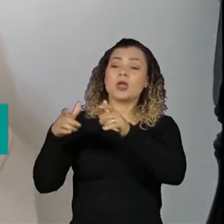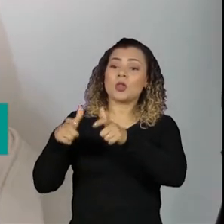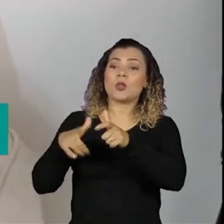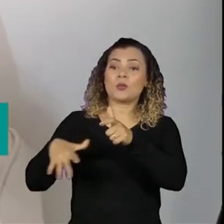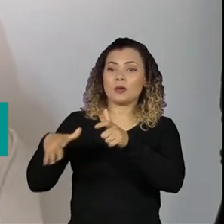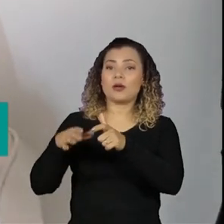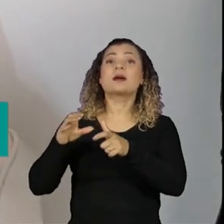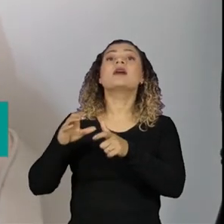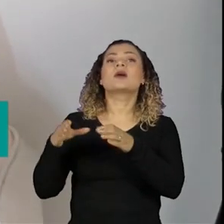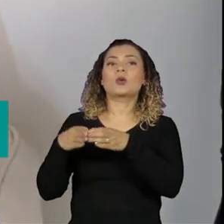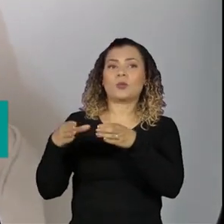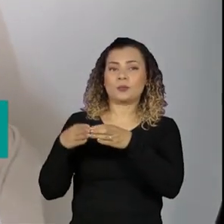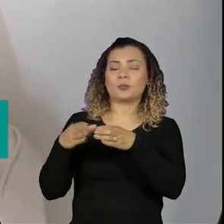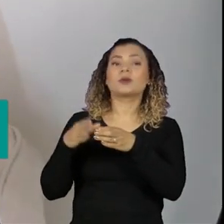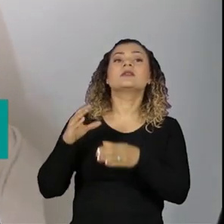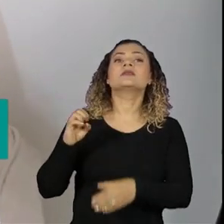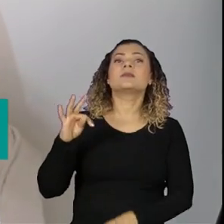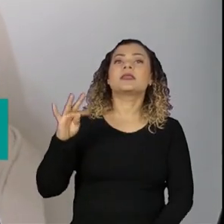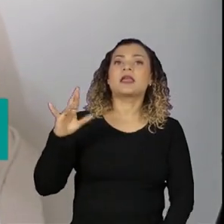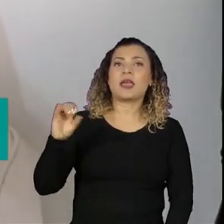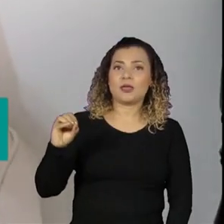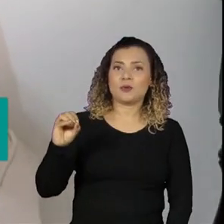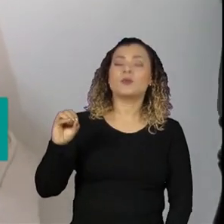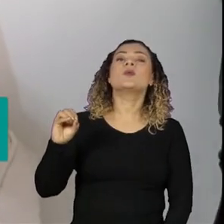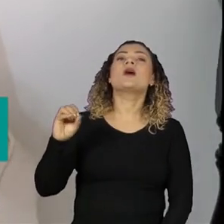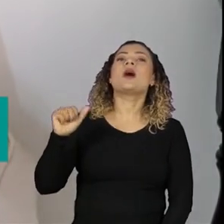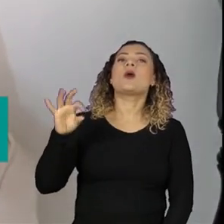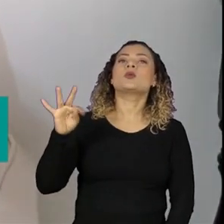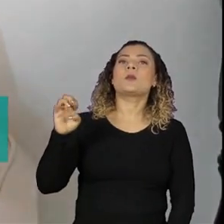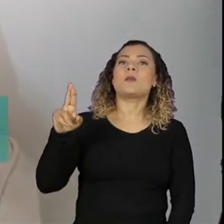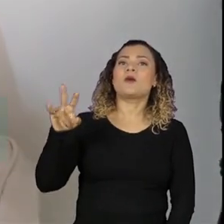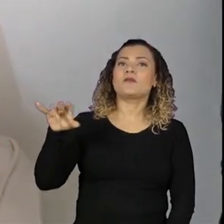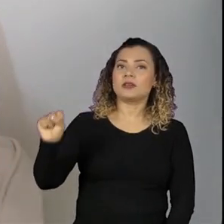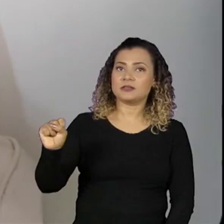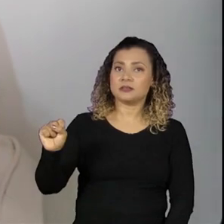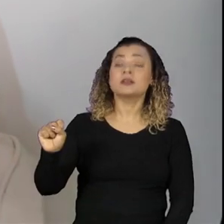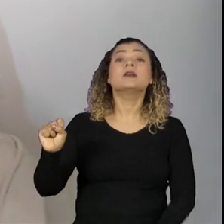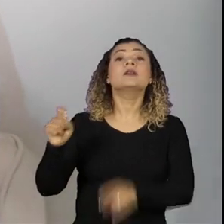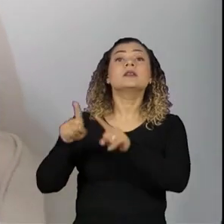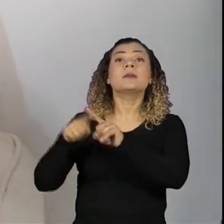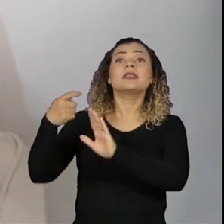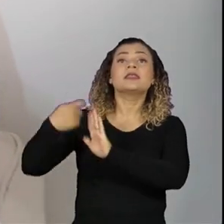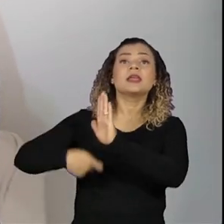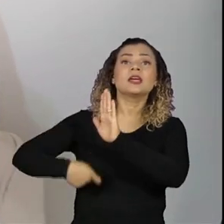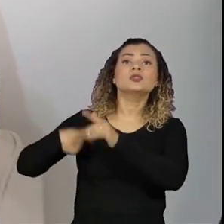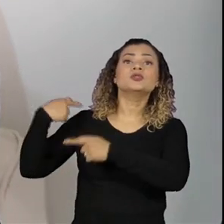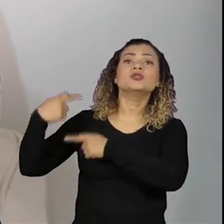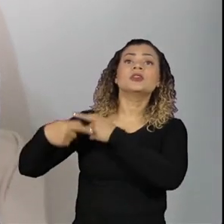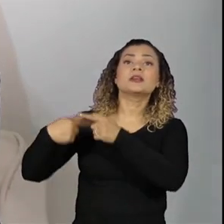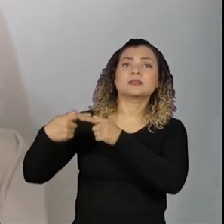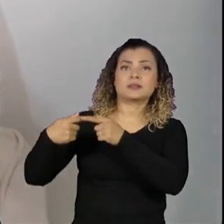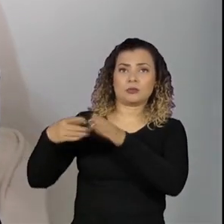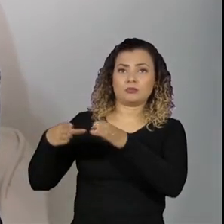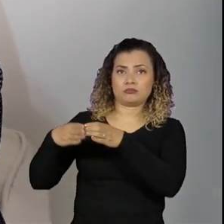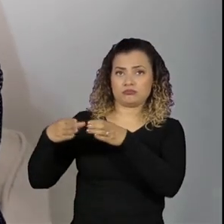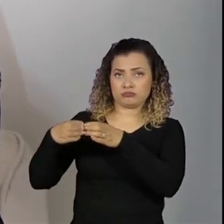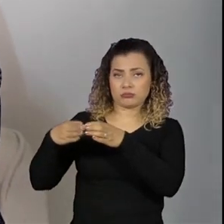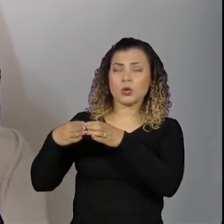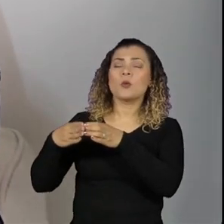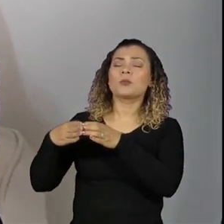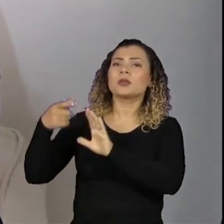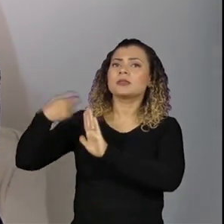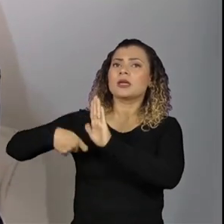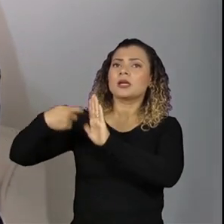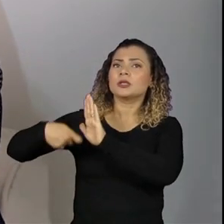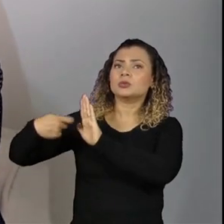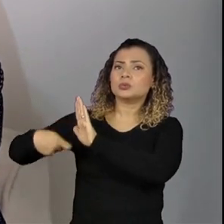automóveis uma leitura de peças de textos de geração Beat.